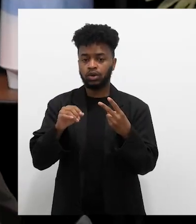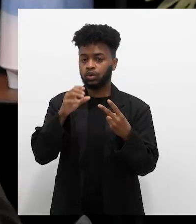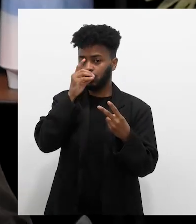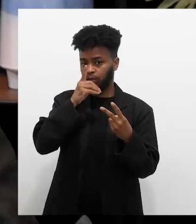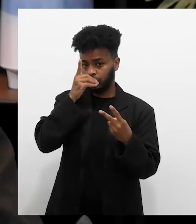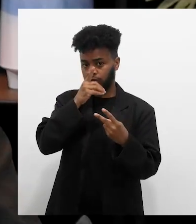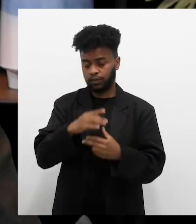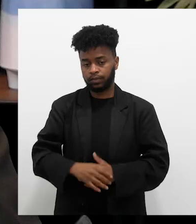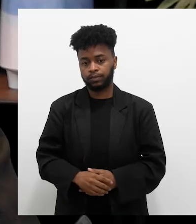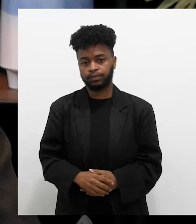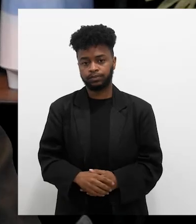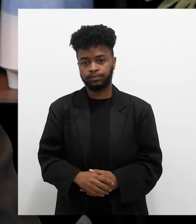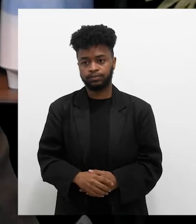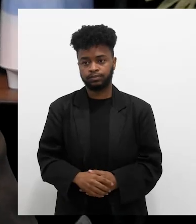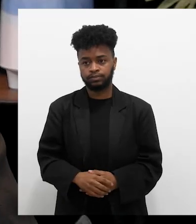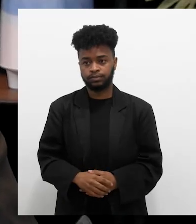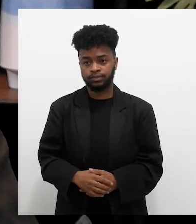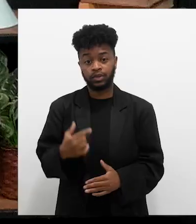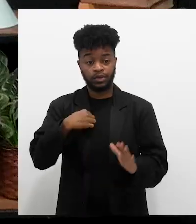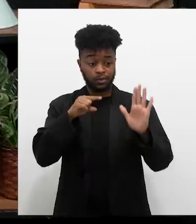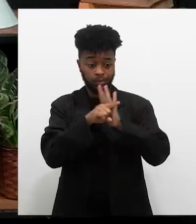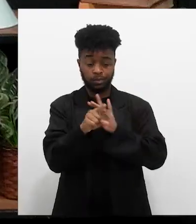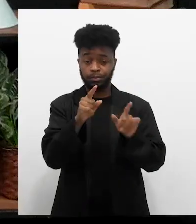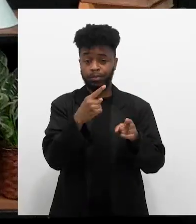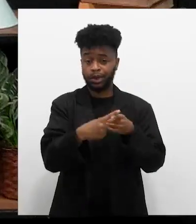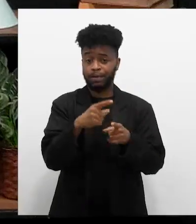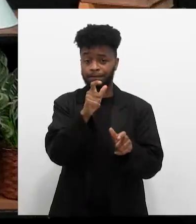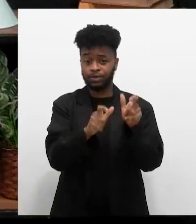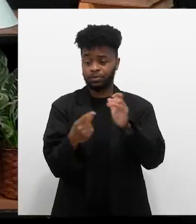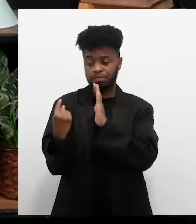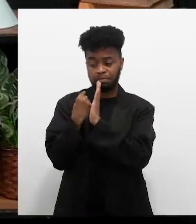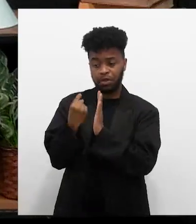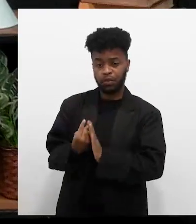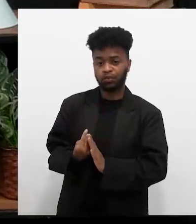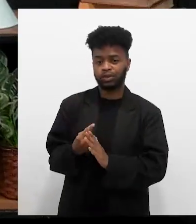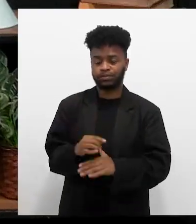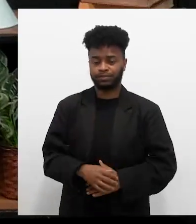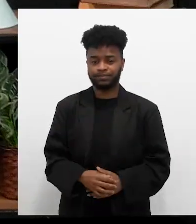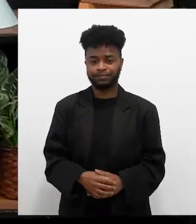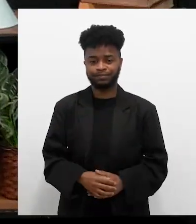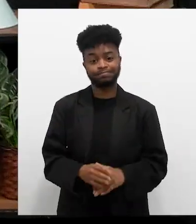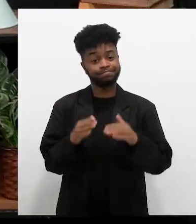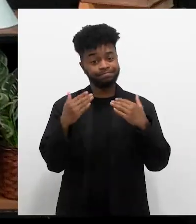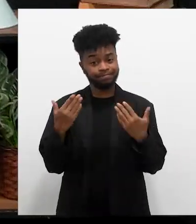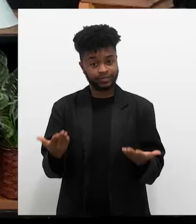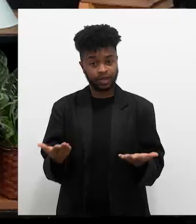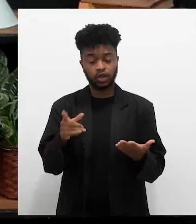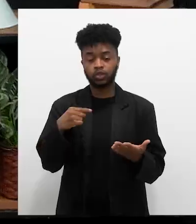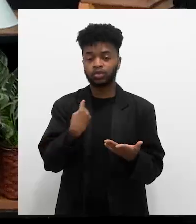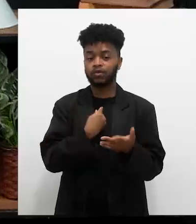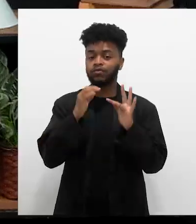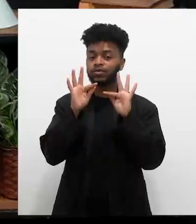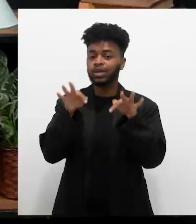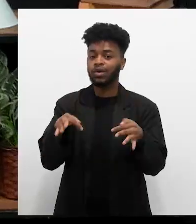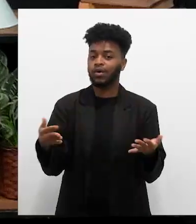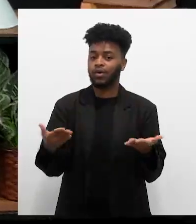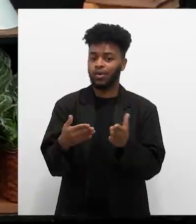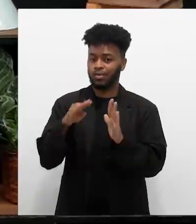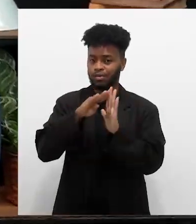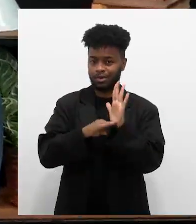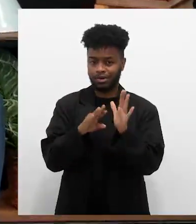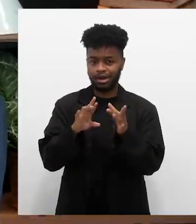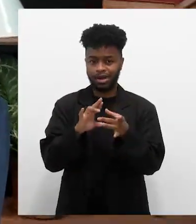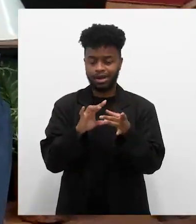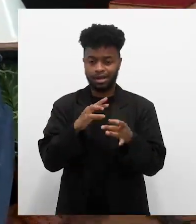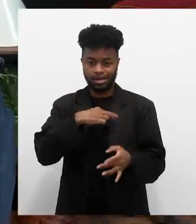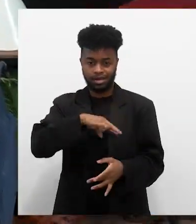dos cantos em grego e árabe, aos domingos. Eu fiz essa pergunta porque tinham pessoas no corredor perguntando. Bem, nós vamos